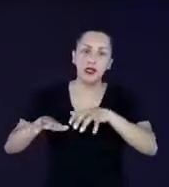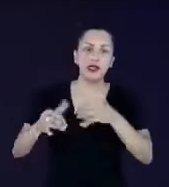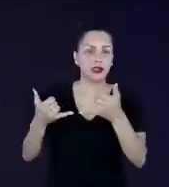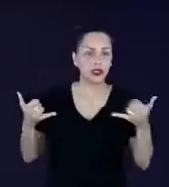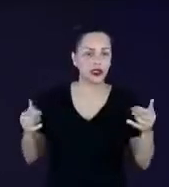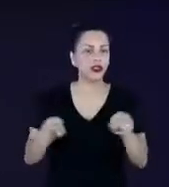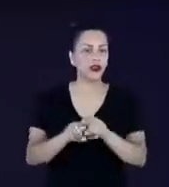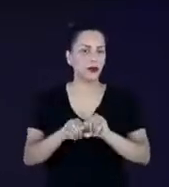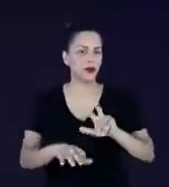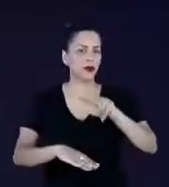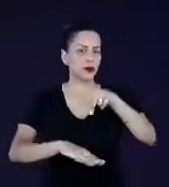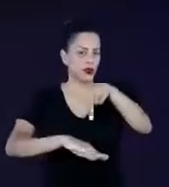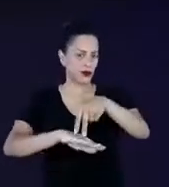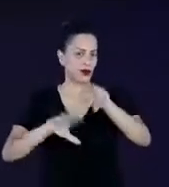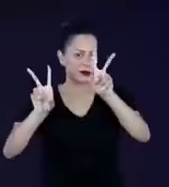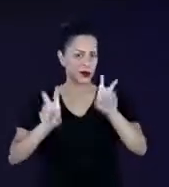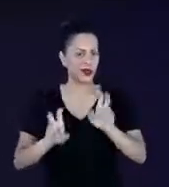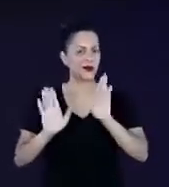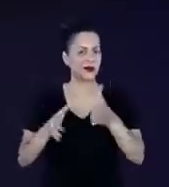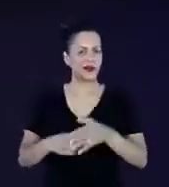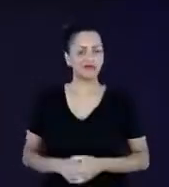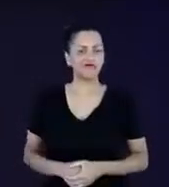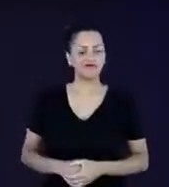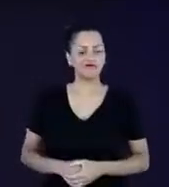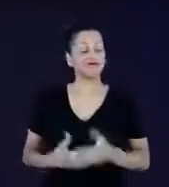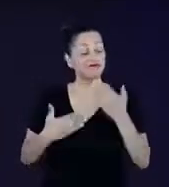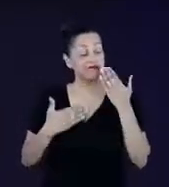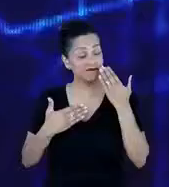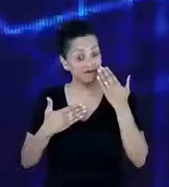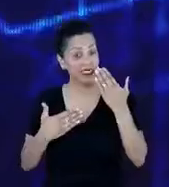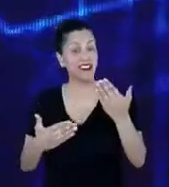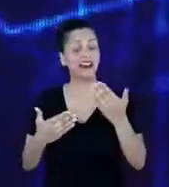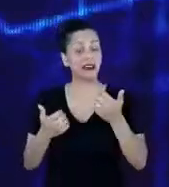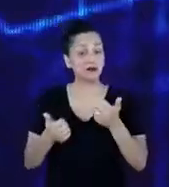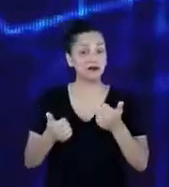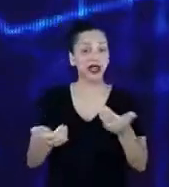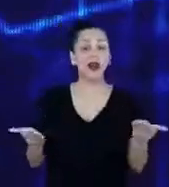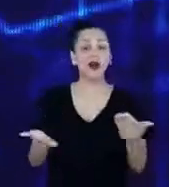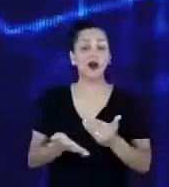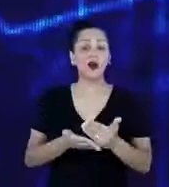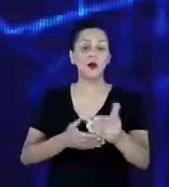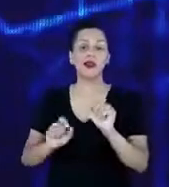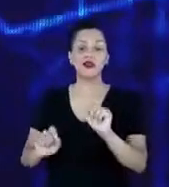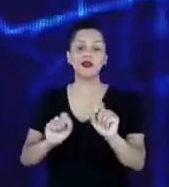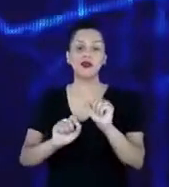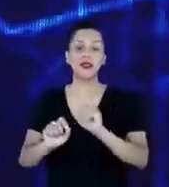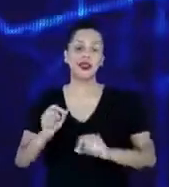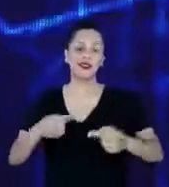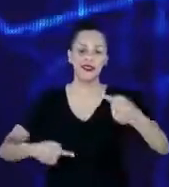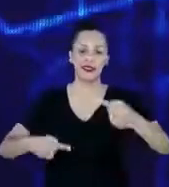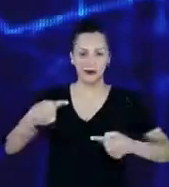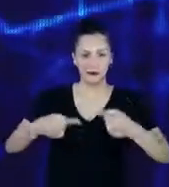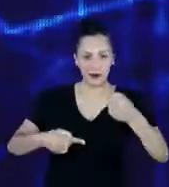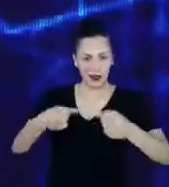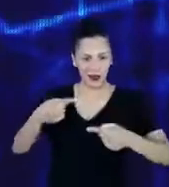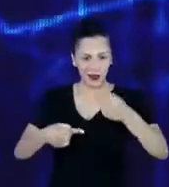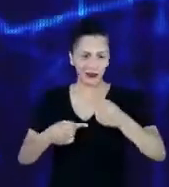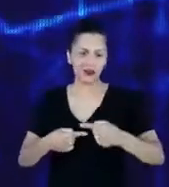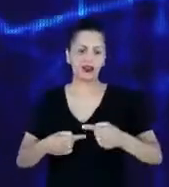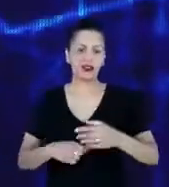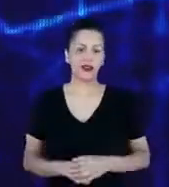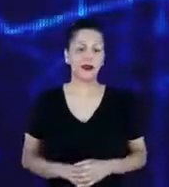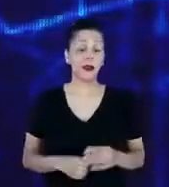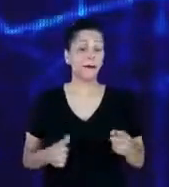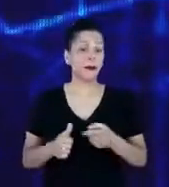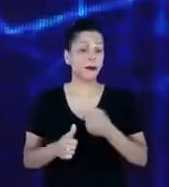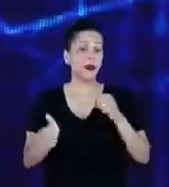temas. Muito bom, senhores, obrigado. A gente começa aqui agora, então, o nosso debate. Queria fazer, então, uma pergunta que